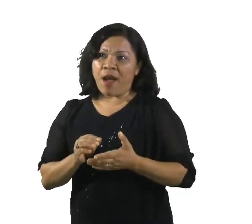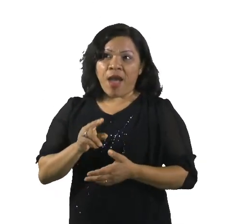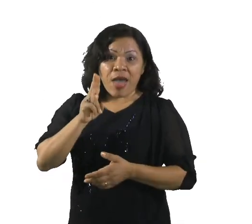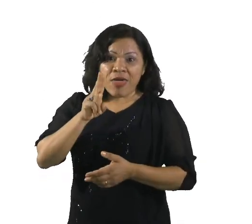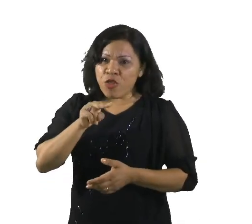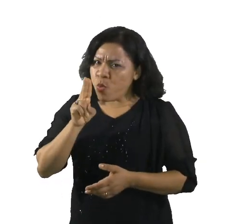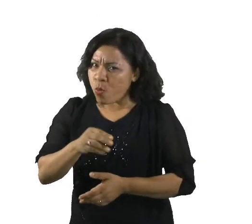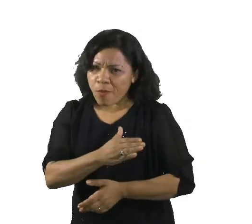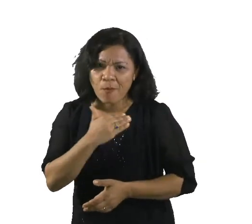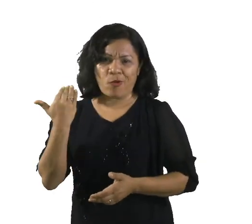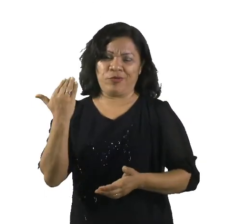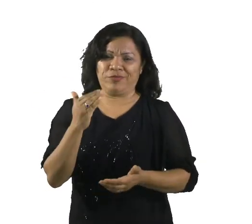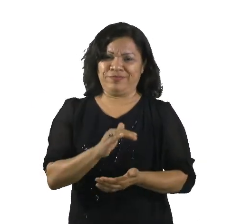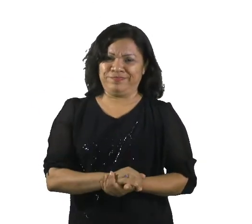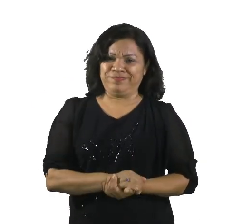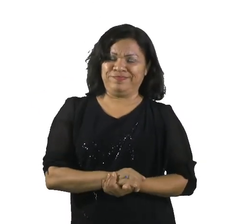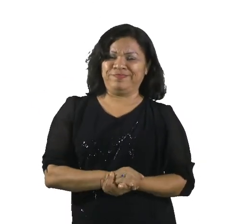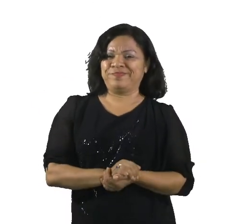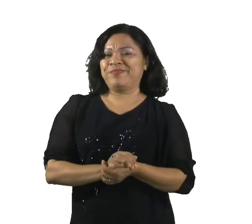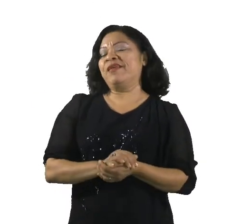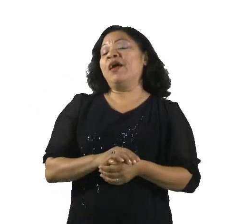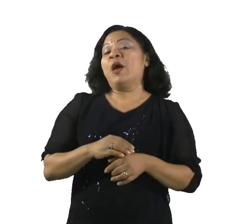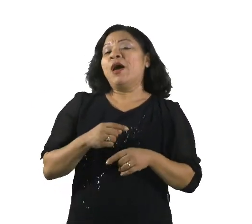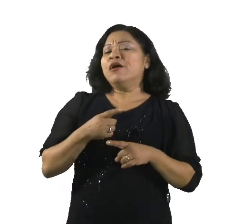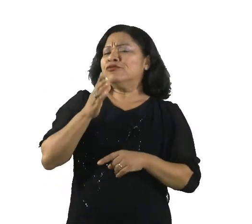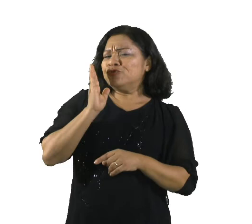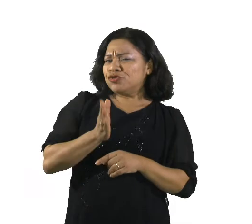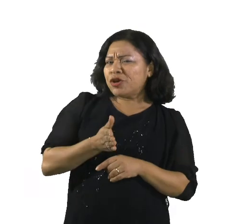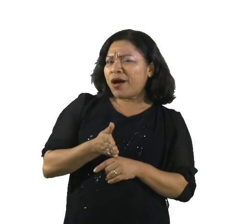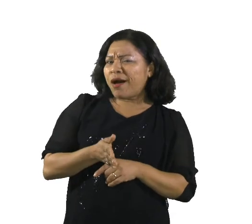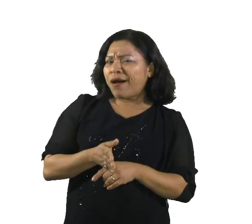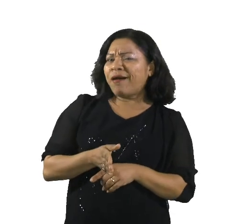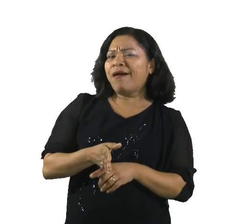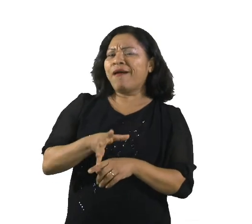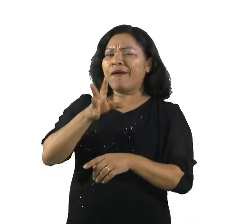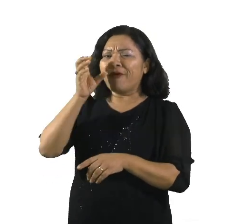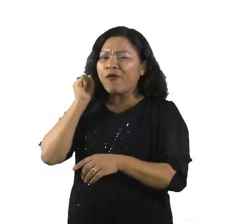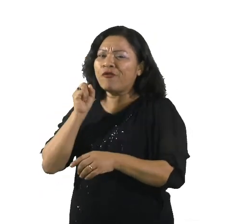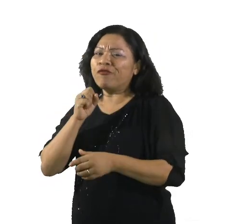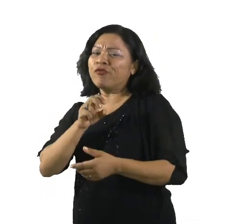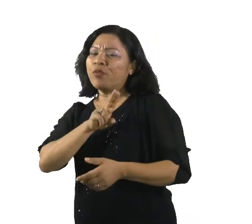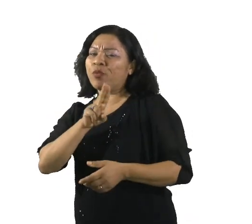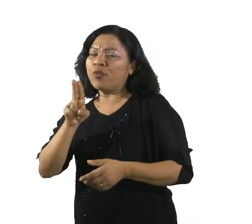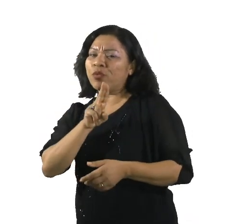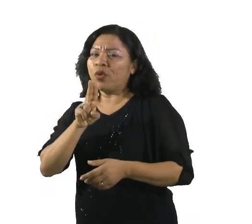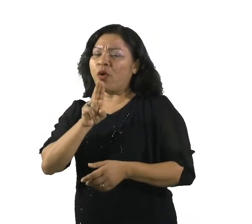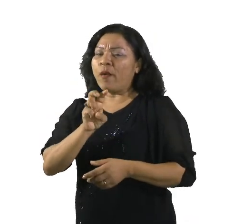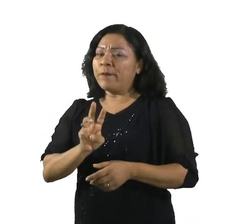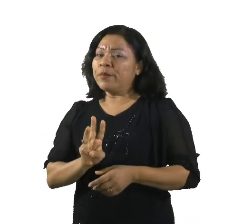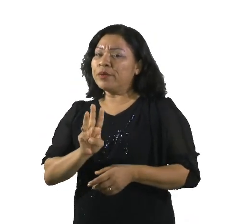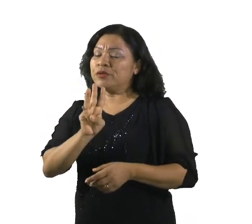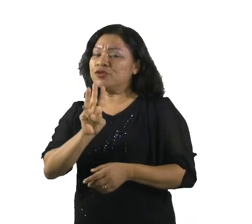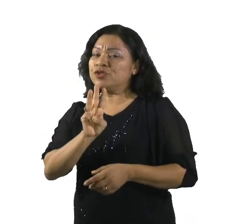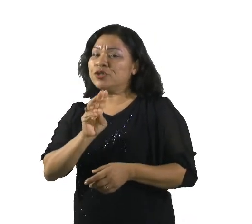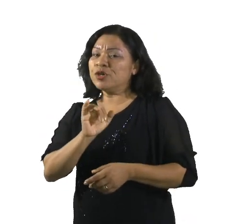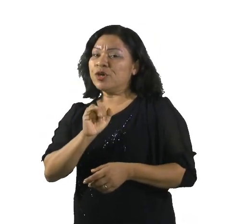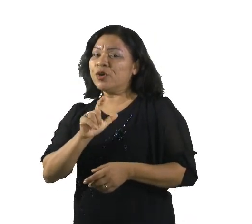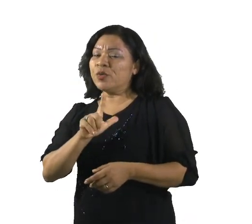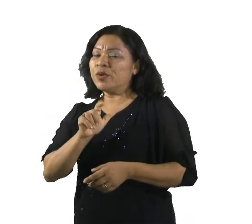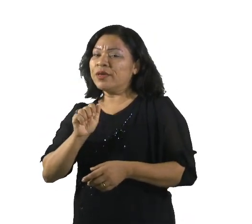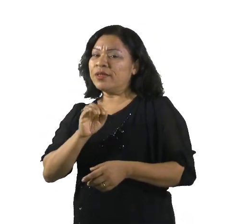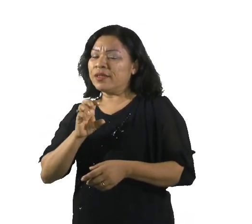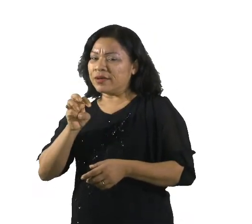Mas ouvir falar no nome de Shakespeare e conhecer por cima seus escritos, como a história de Romeu e Julieta,